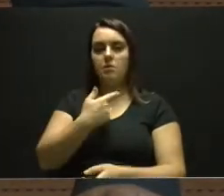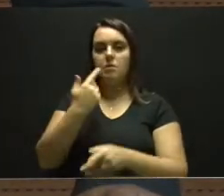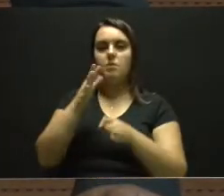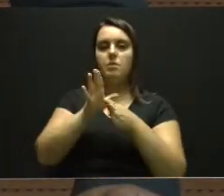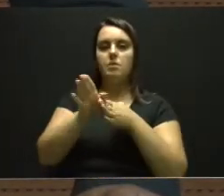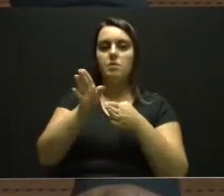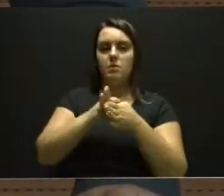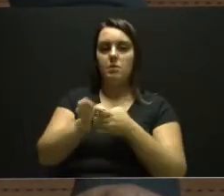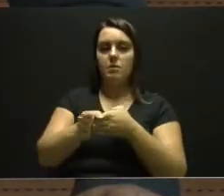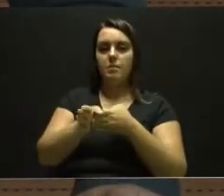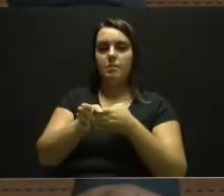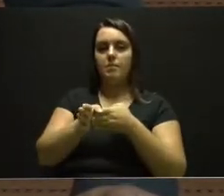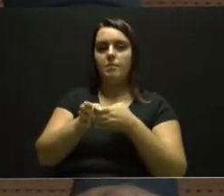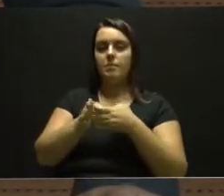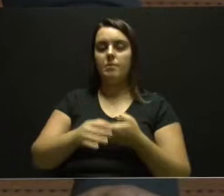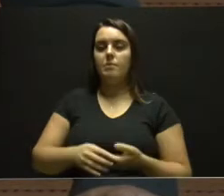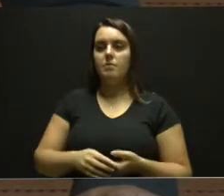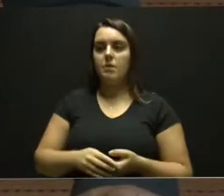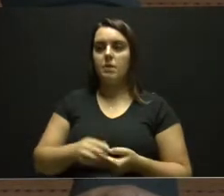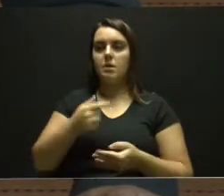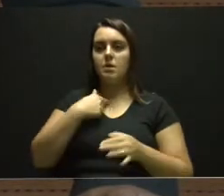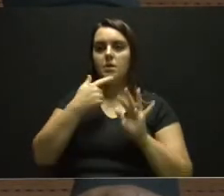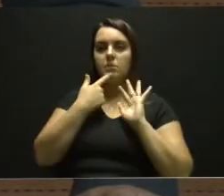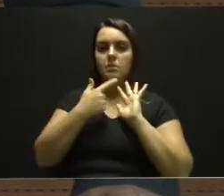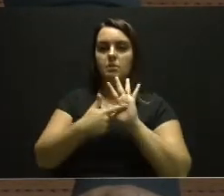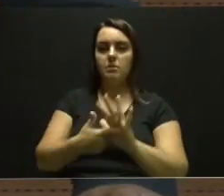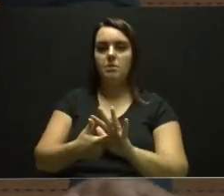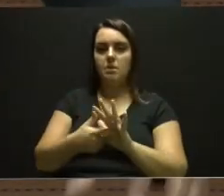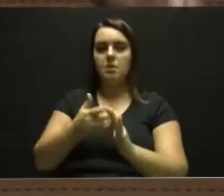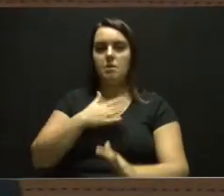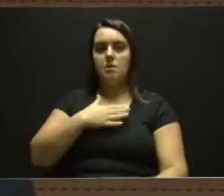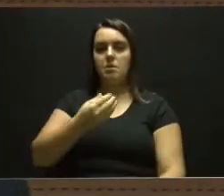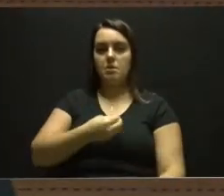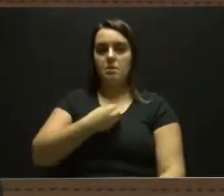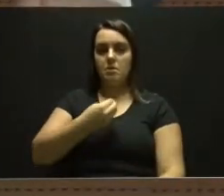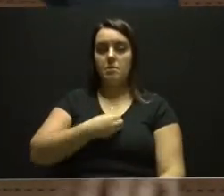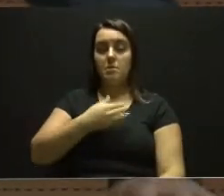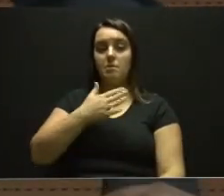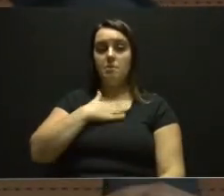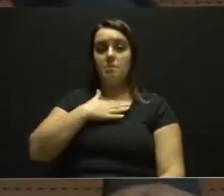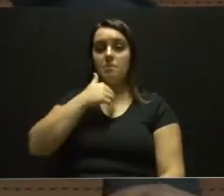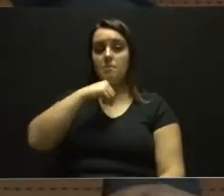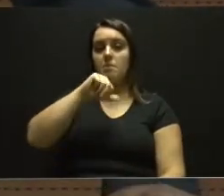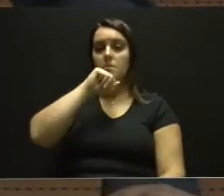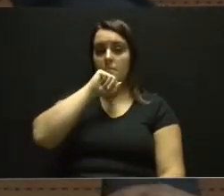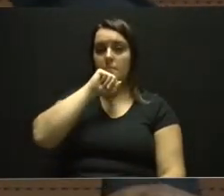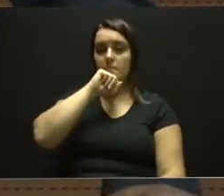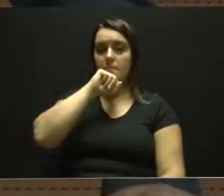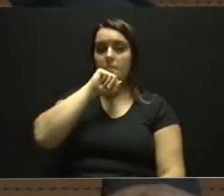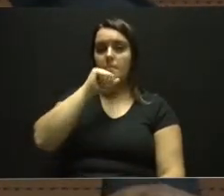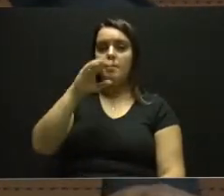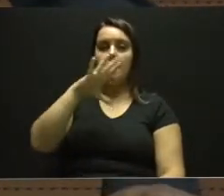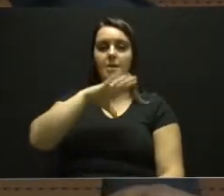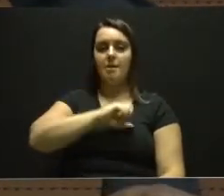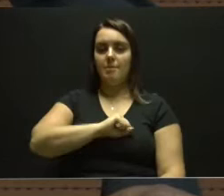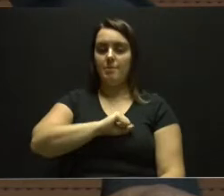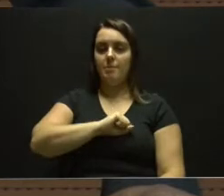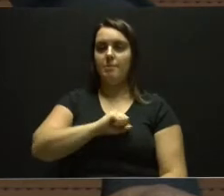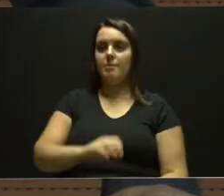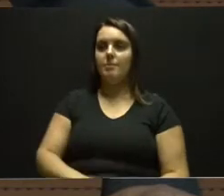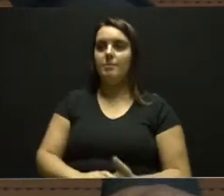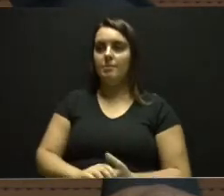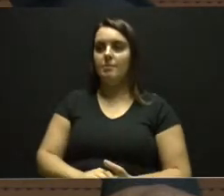e eu dou um exemplo bastante da minha vida minha mãe está ali é uma guerreira se a mãe